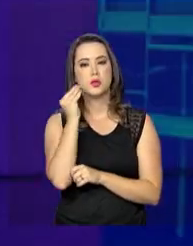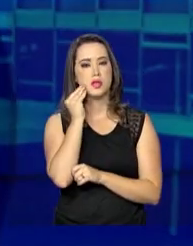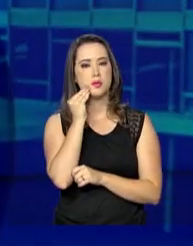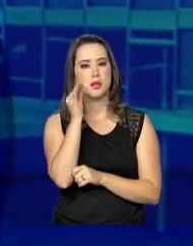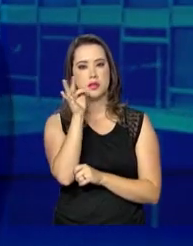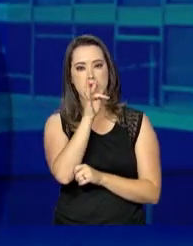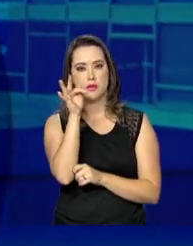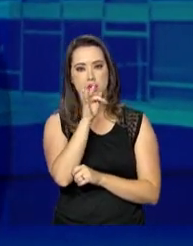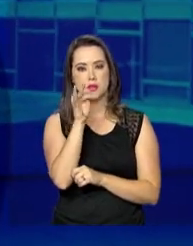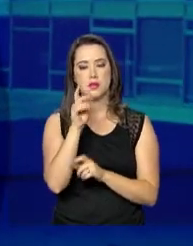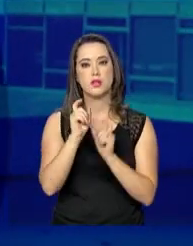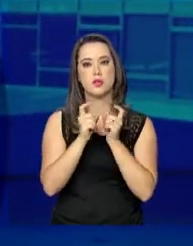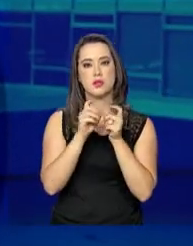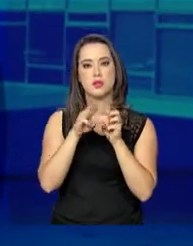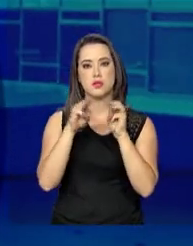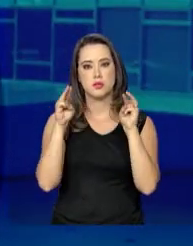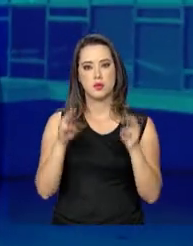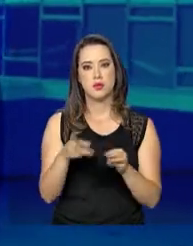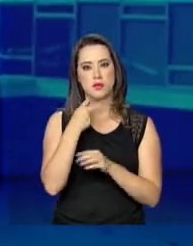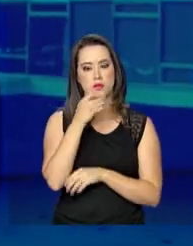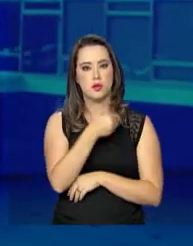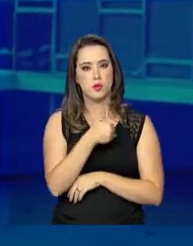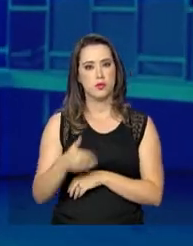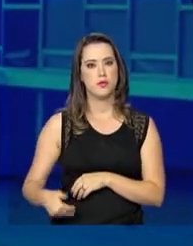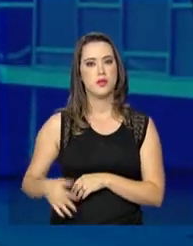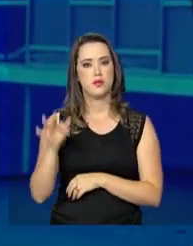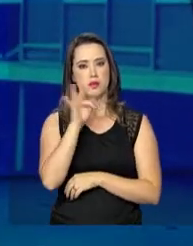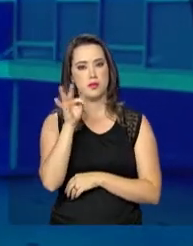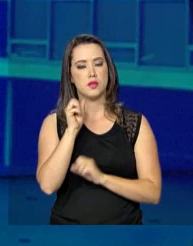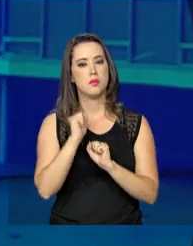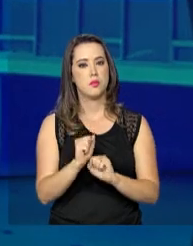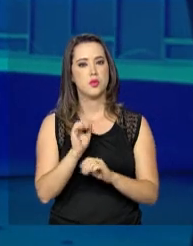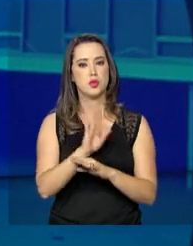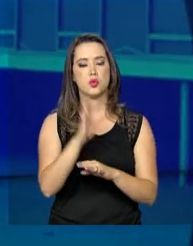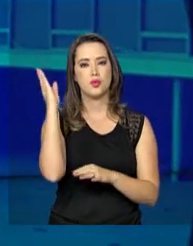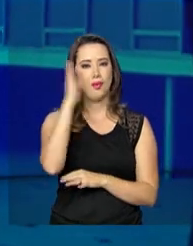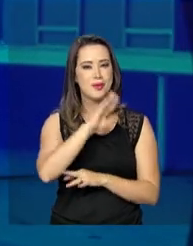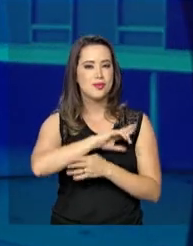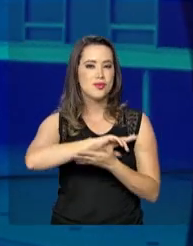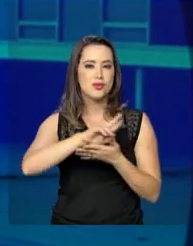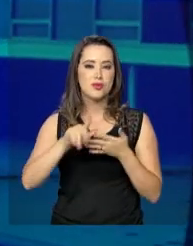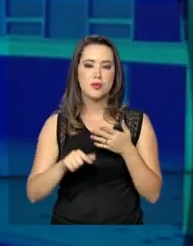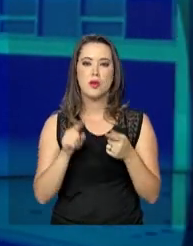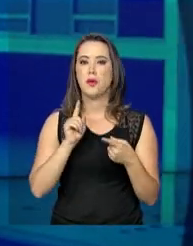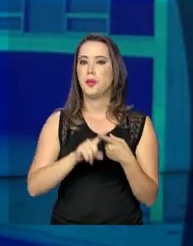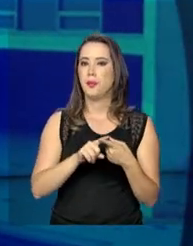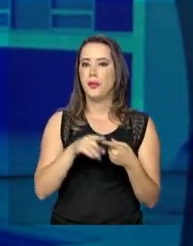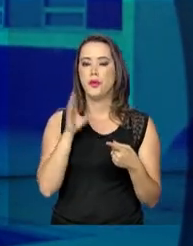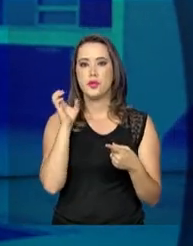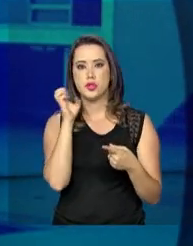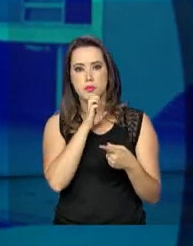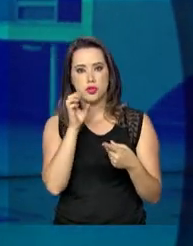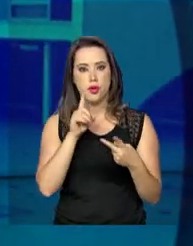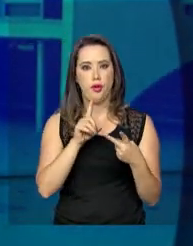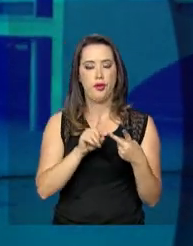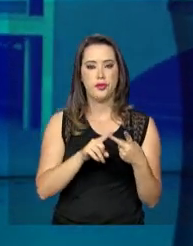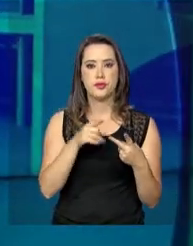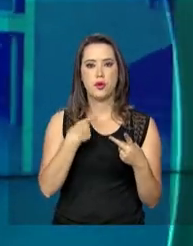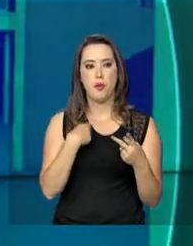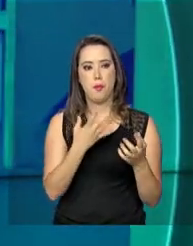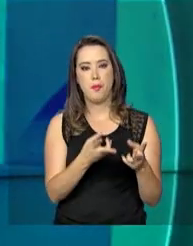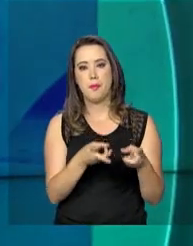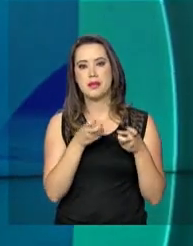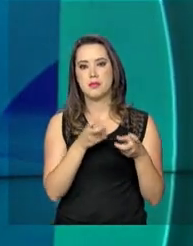gestão de museus e disse que o governo francês pode ajudar o brasil de muitas formas seja em medidas emergenciais como na identificação